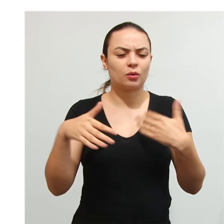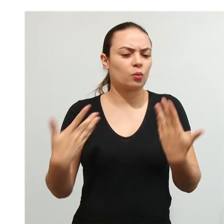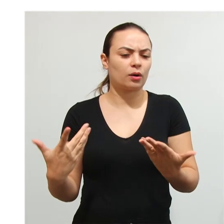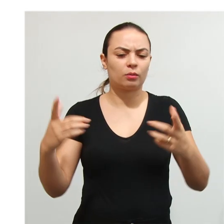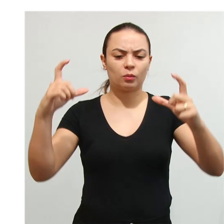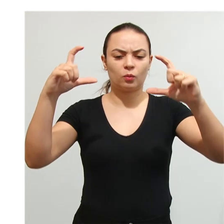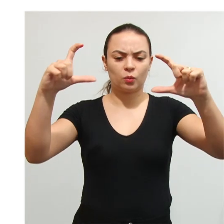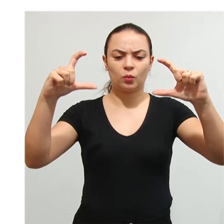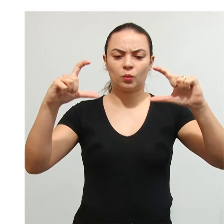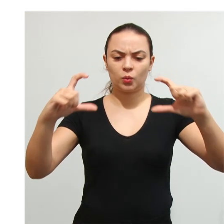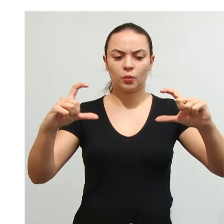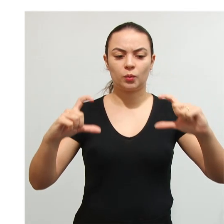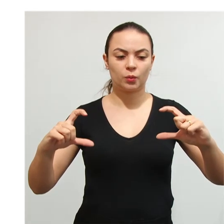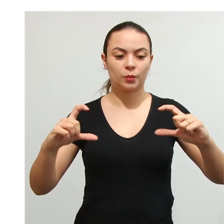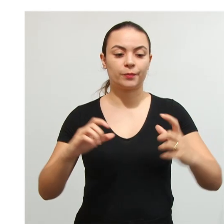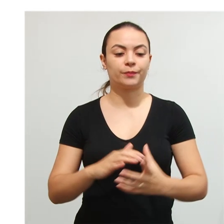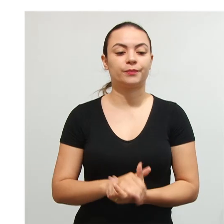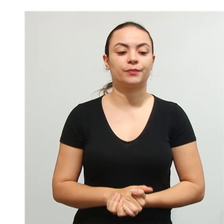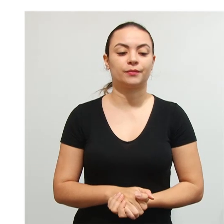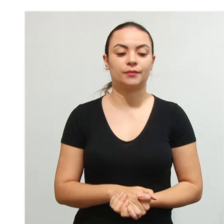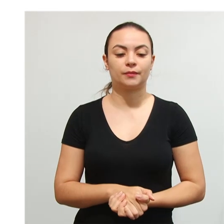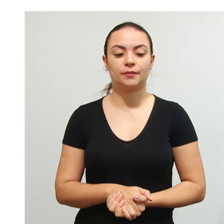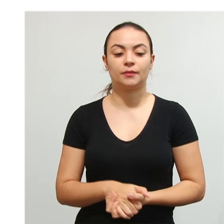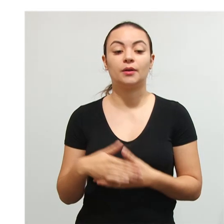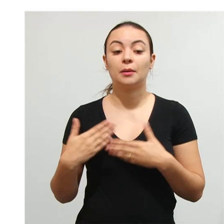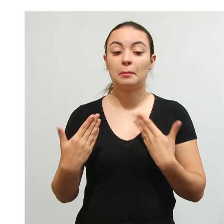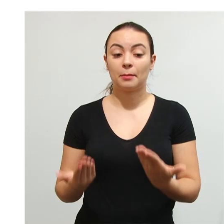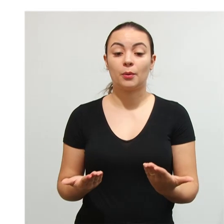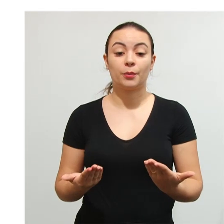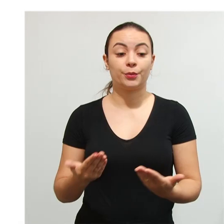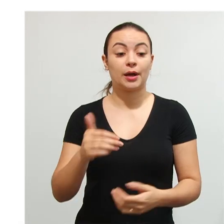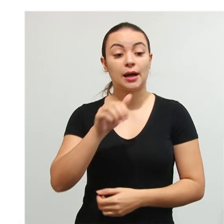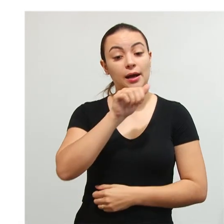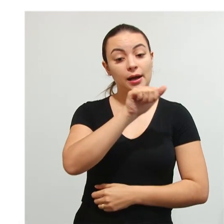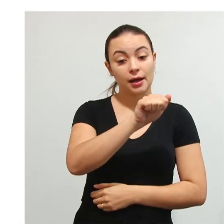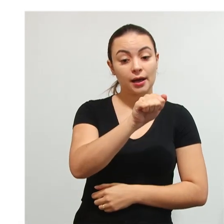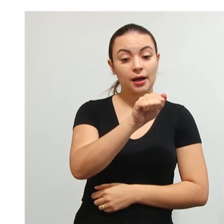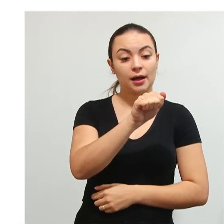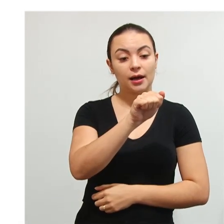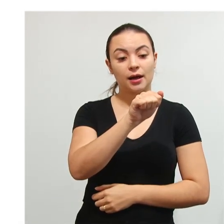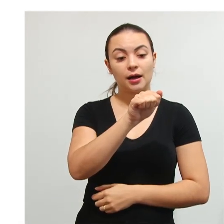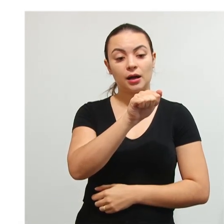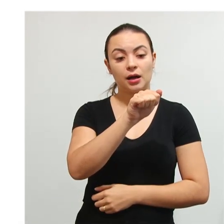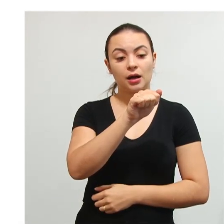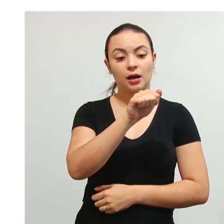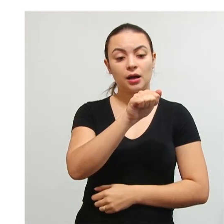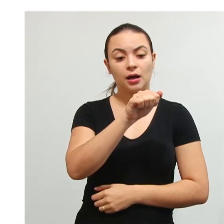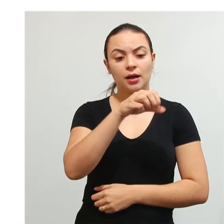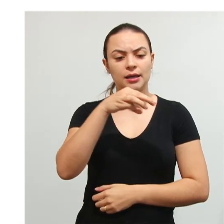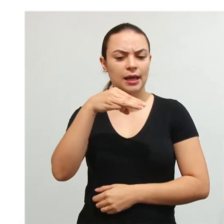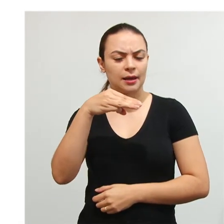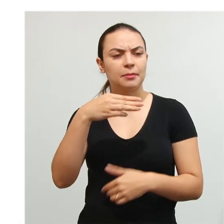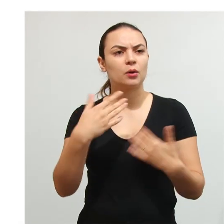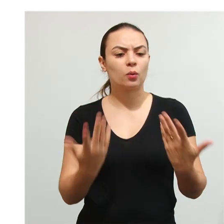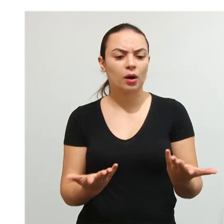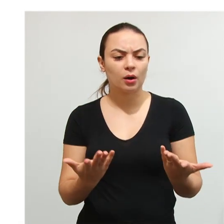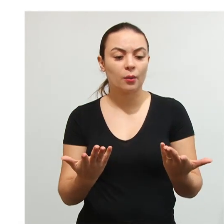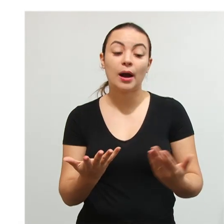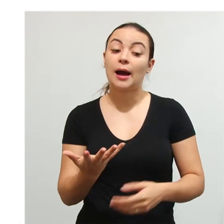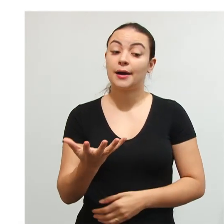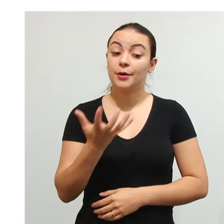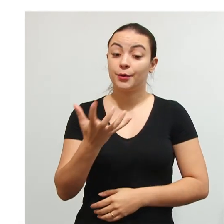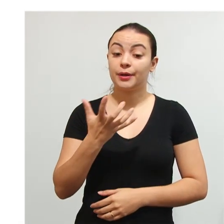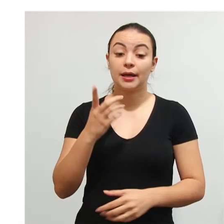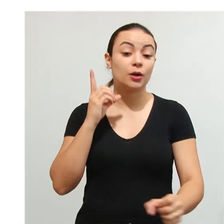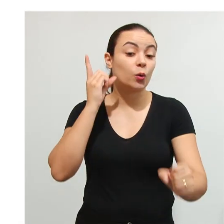caso ele deu uma taxa anual e quer achar uma taxa mensal então eu vou usar quero achar taxa